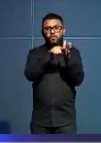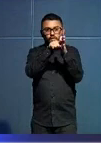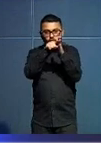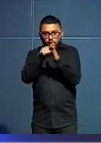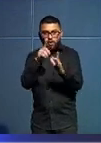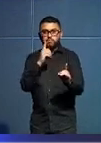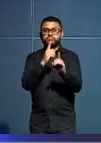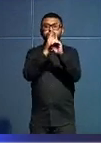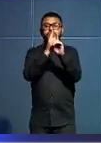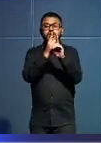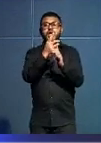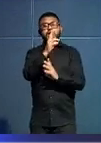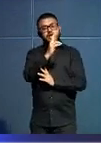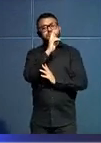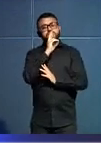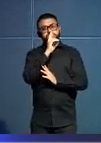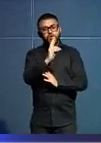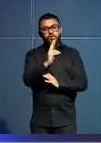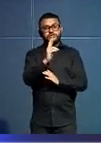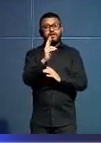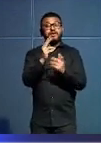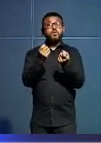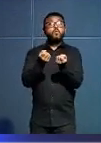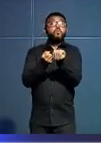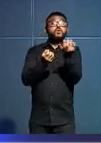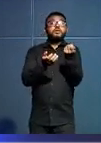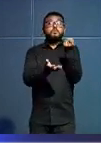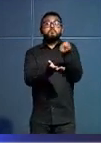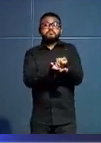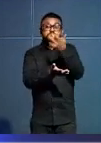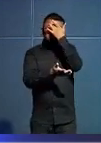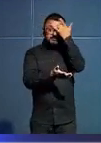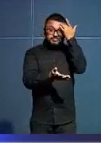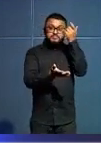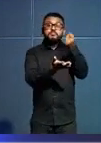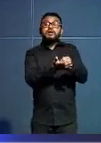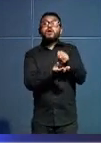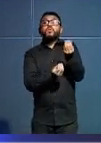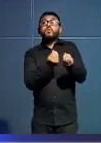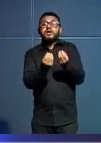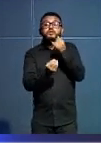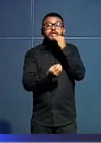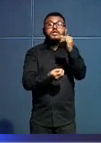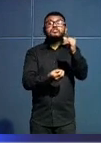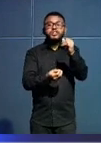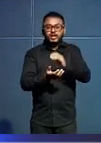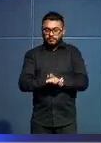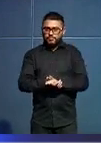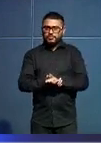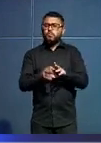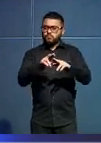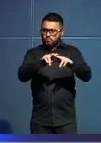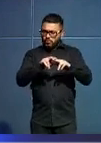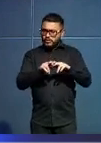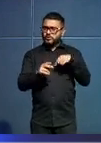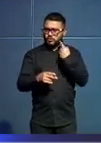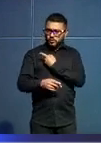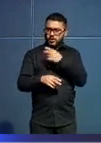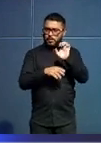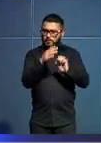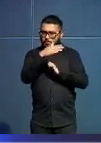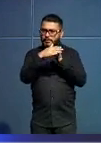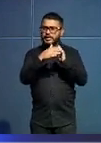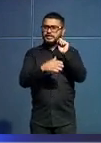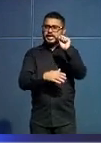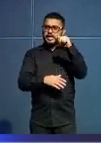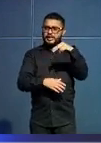além disso Bianca o resultado da pesquisa também influencia na tarifa paga pelos consumidores de energia elétrica e é por tudo isso que anel reconhece anel